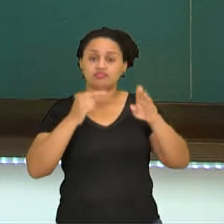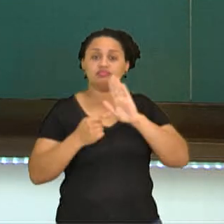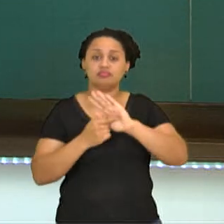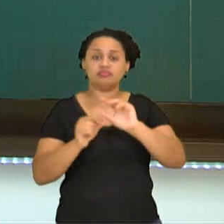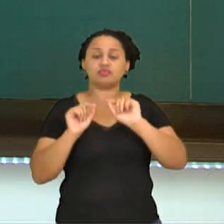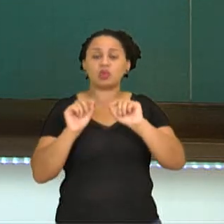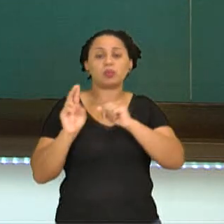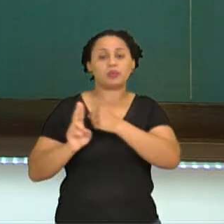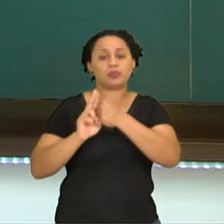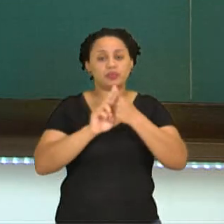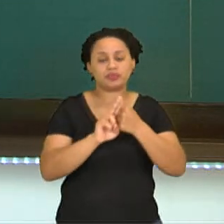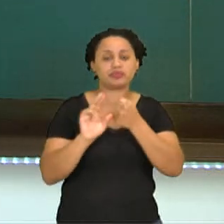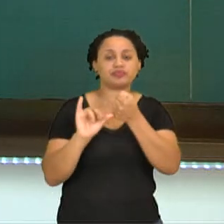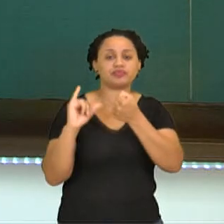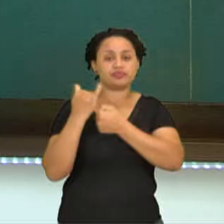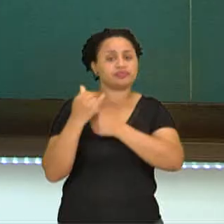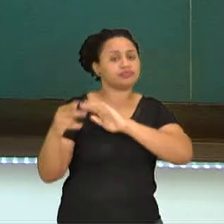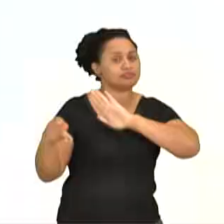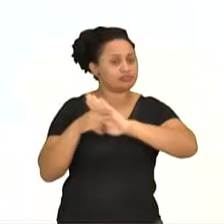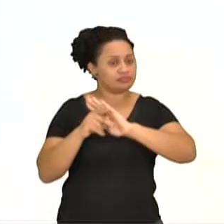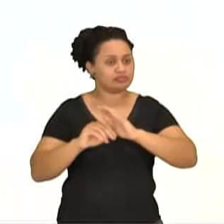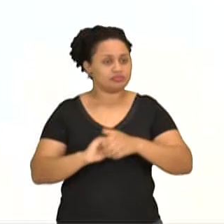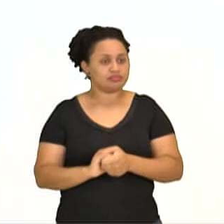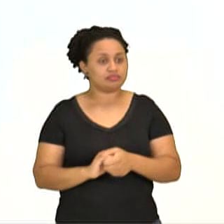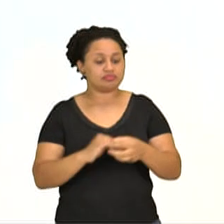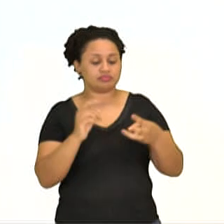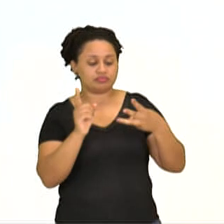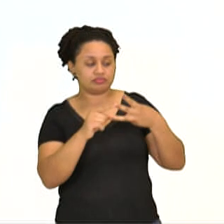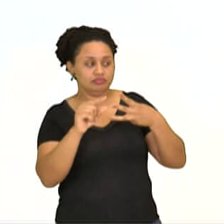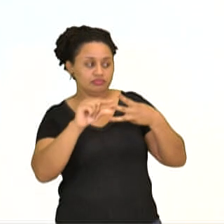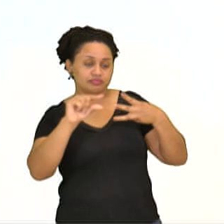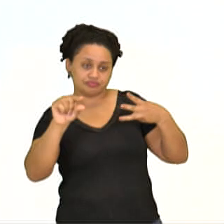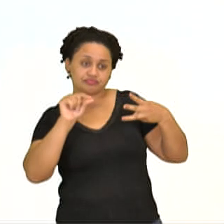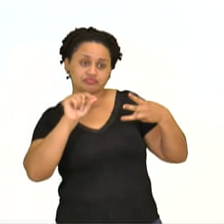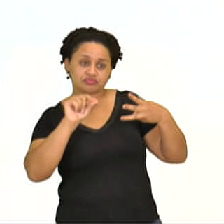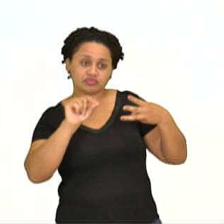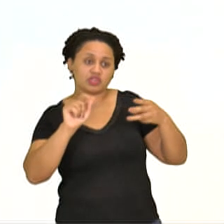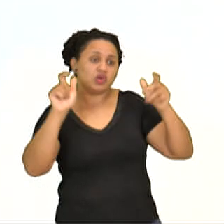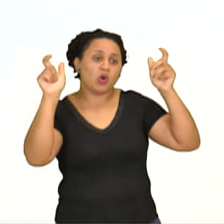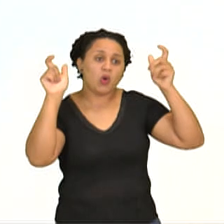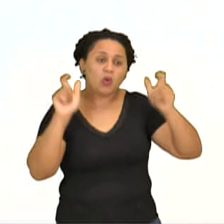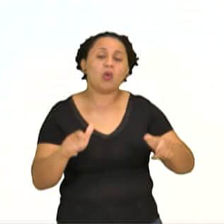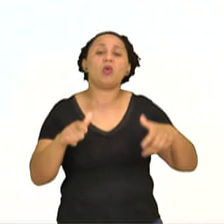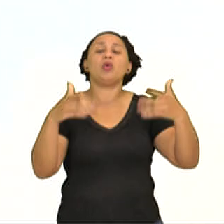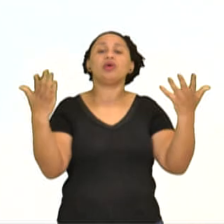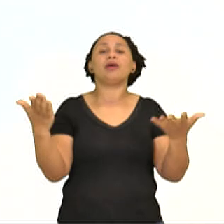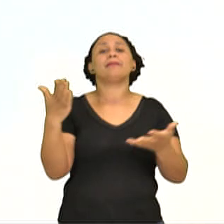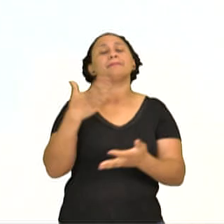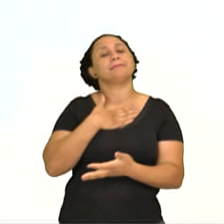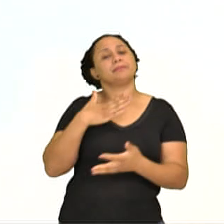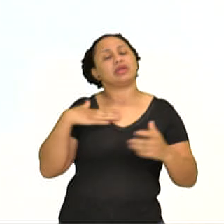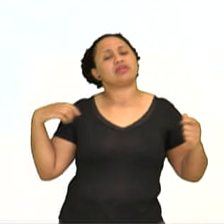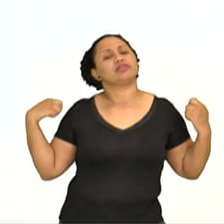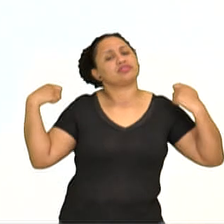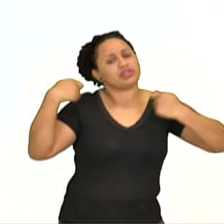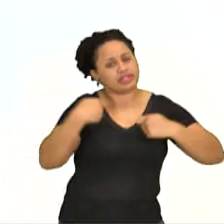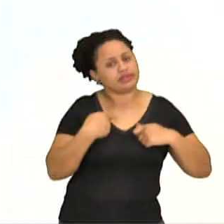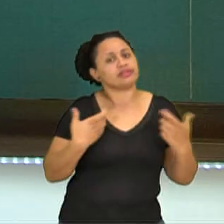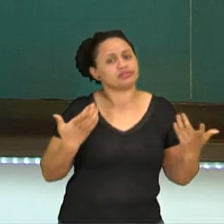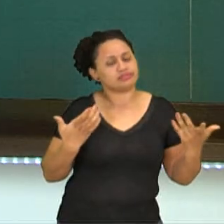um possessive adjective? É na frasezinha do meio. Onde está a minha